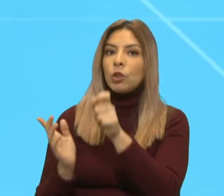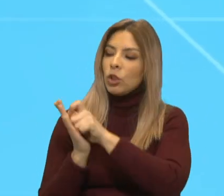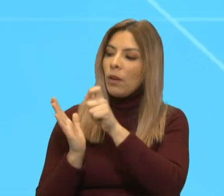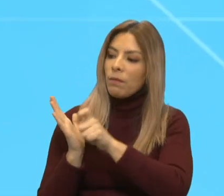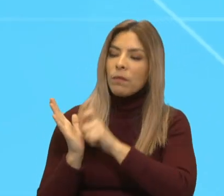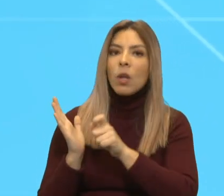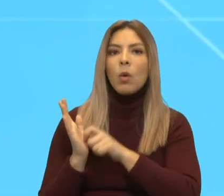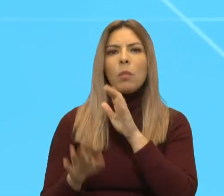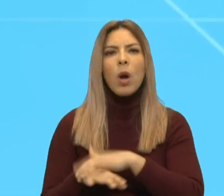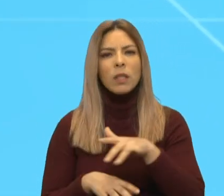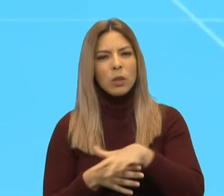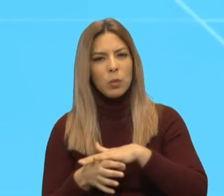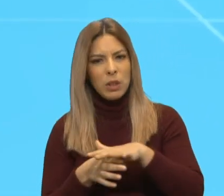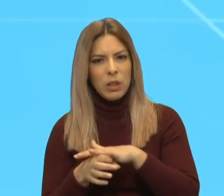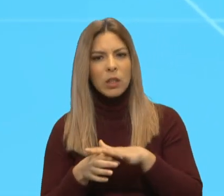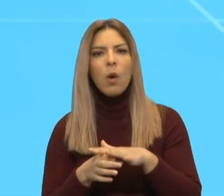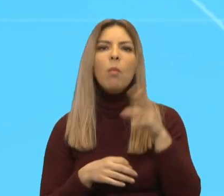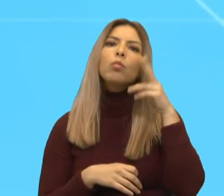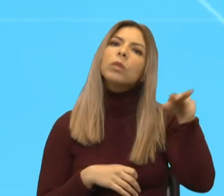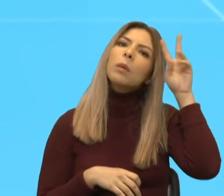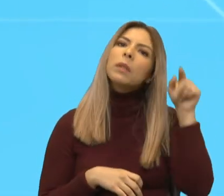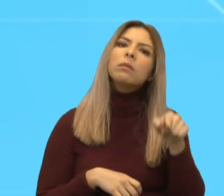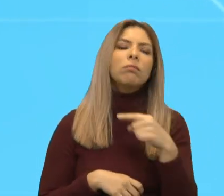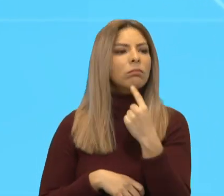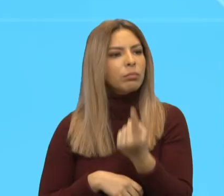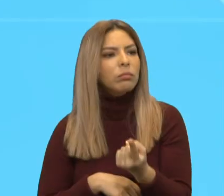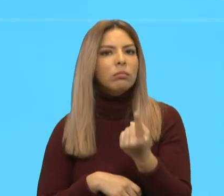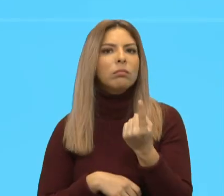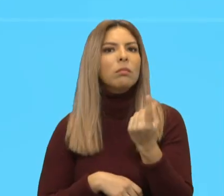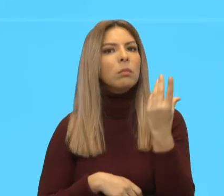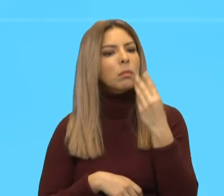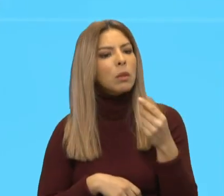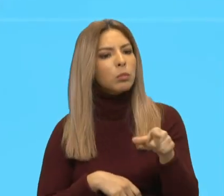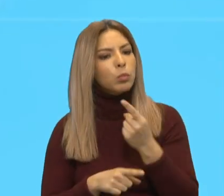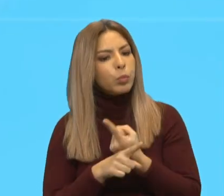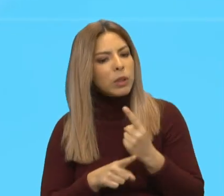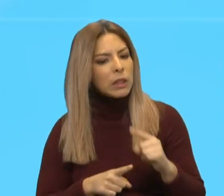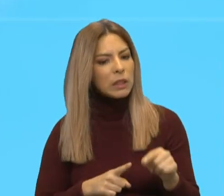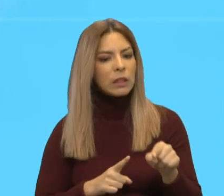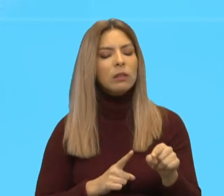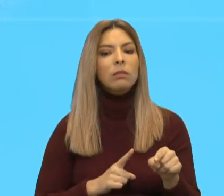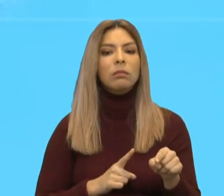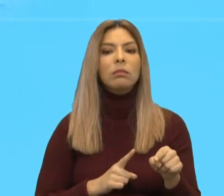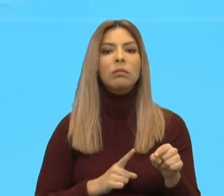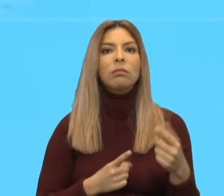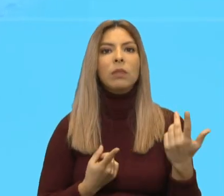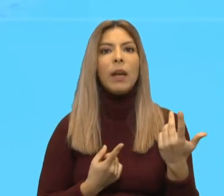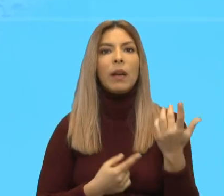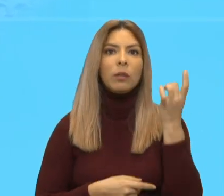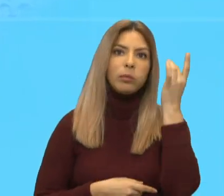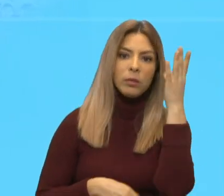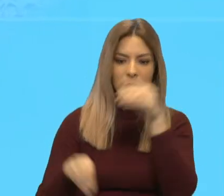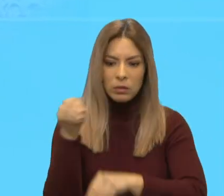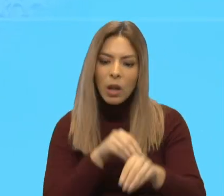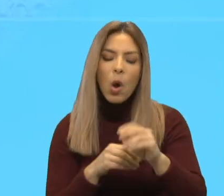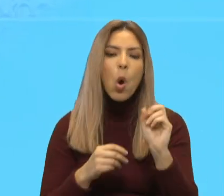situação em Moçambique, onde coloca, enfim, as causas do levantamento popular, não só na fraude eleitoral, ou possível